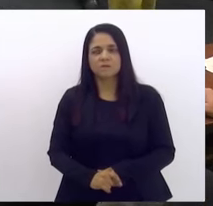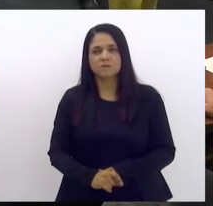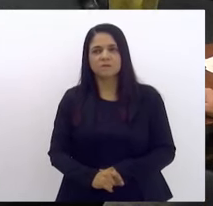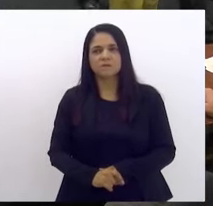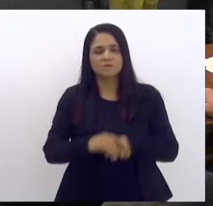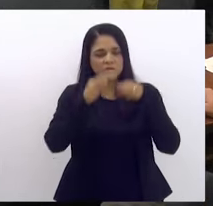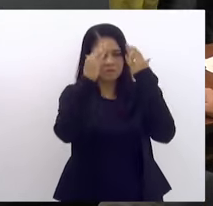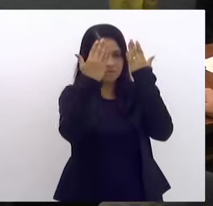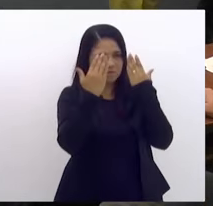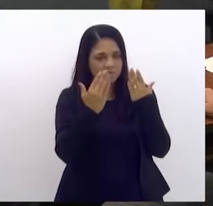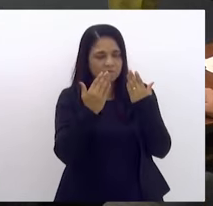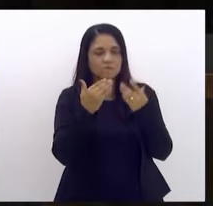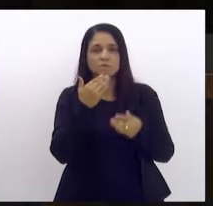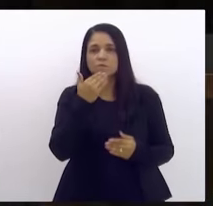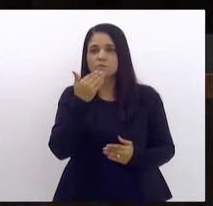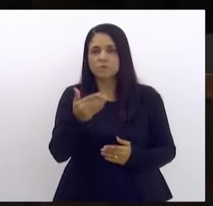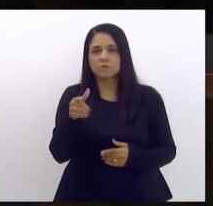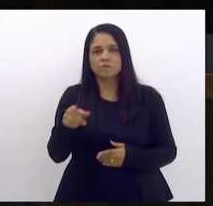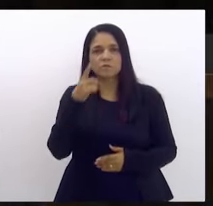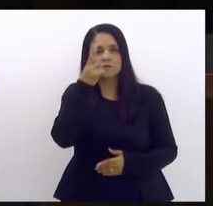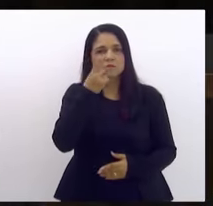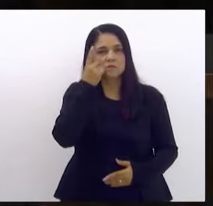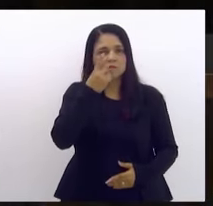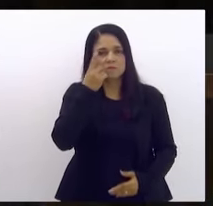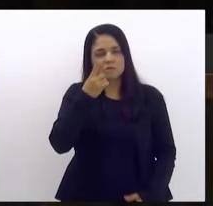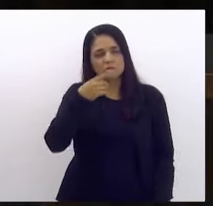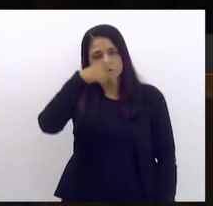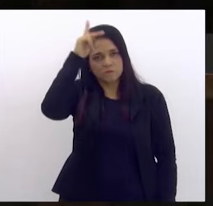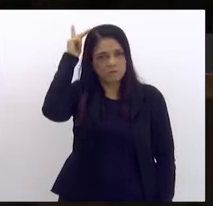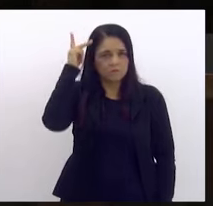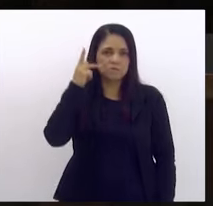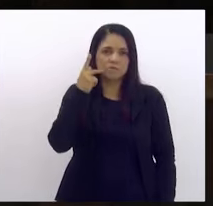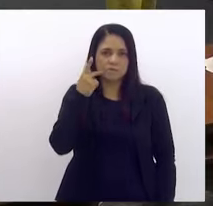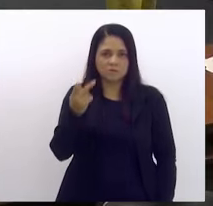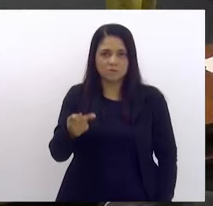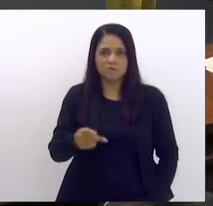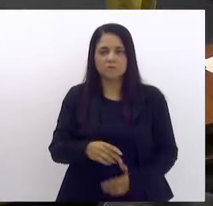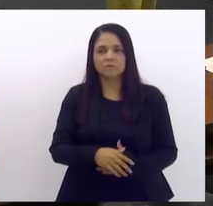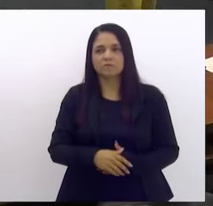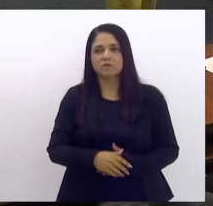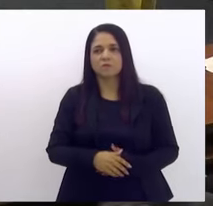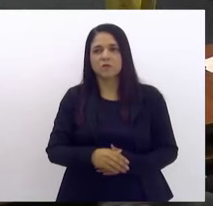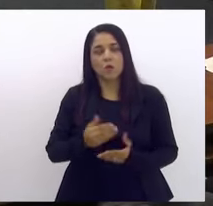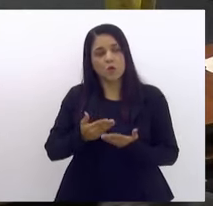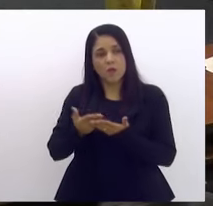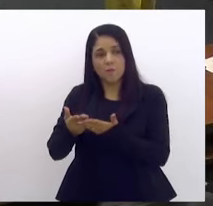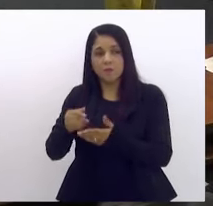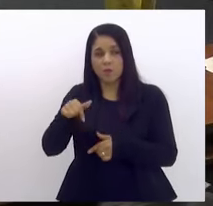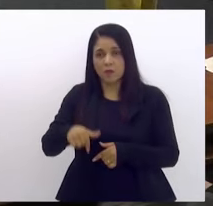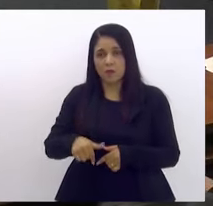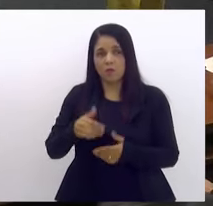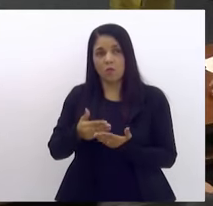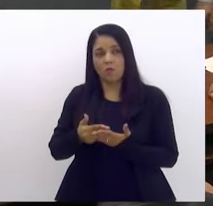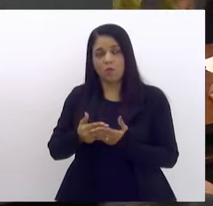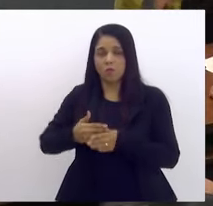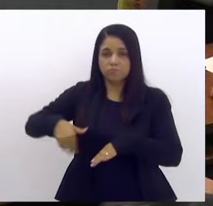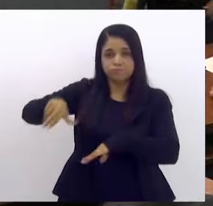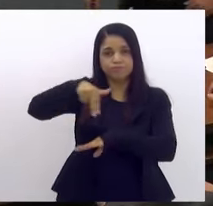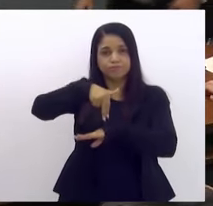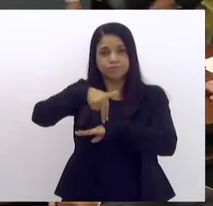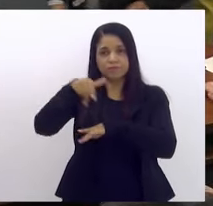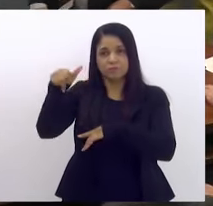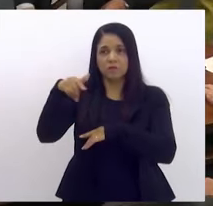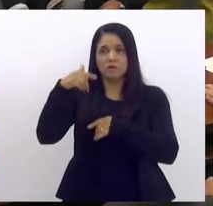Verificação solicitada pelo nobre deputado Luiz Paulo da Rocha. Senhor presidente, eu encaminho daqui ou de lá? Pode ser